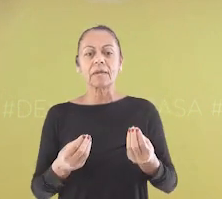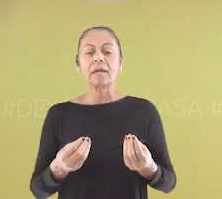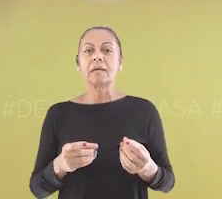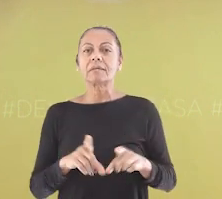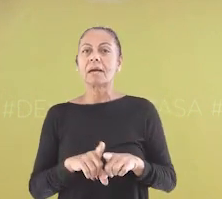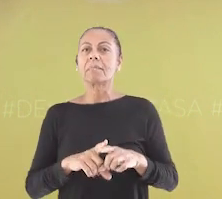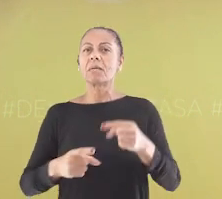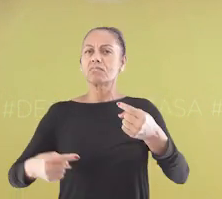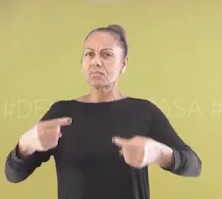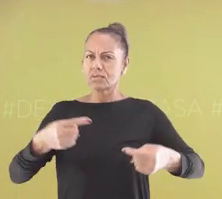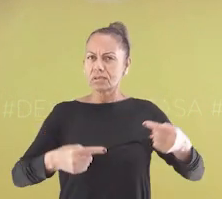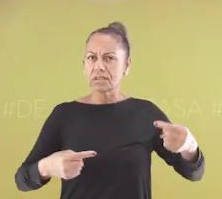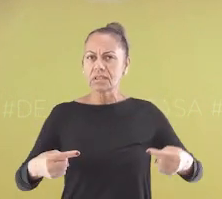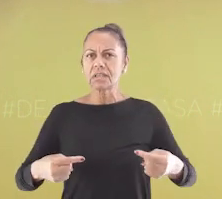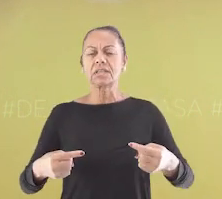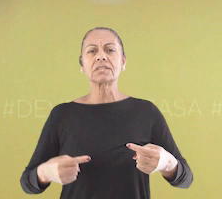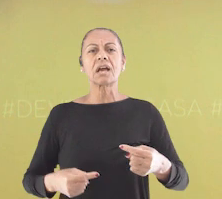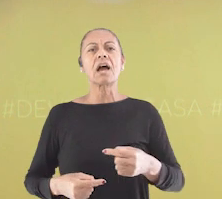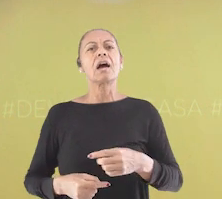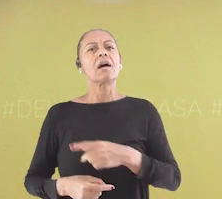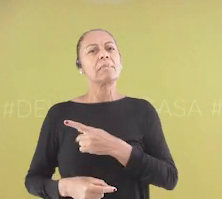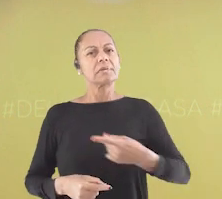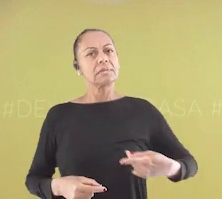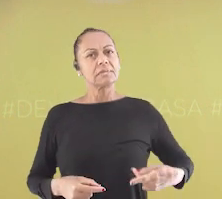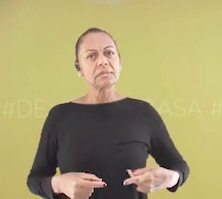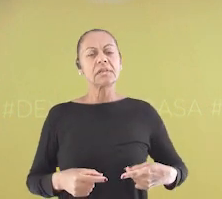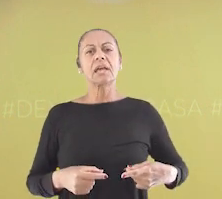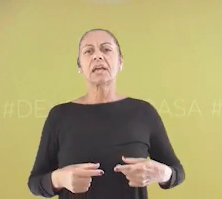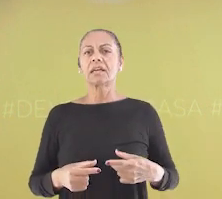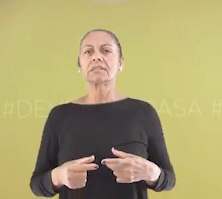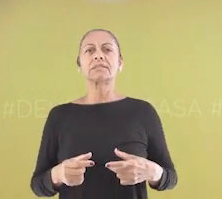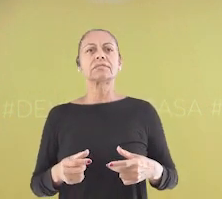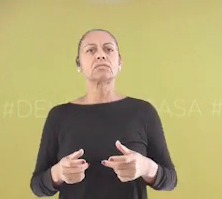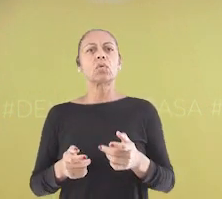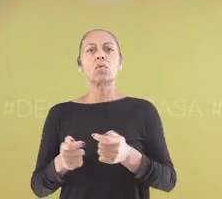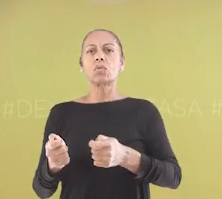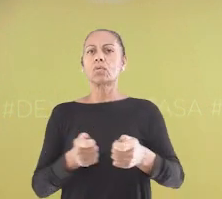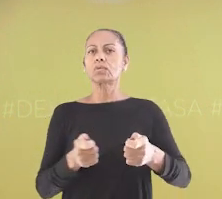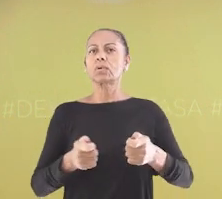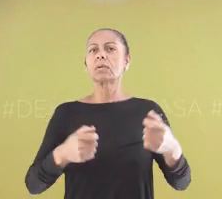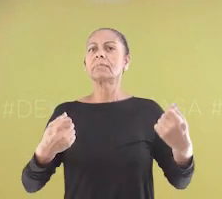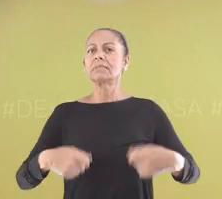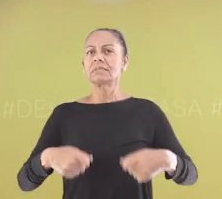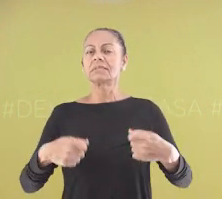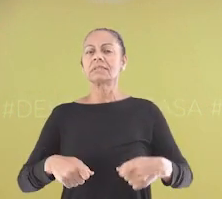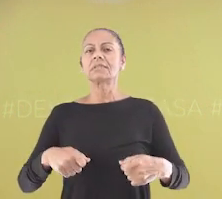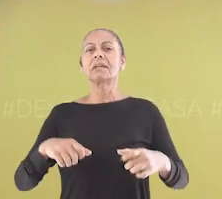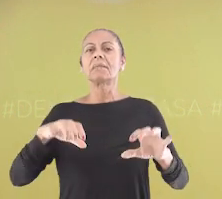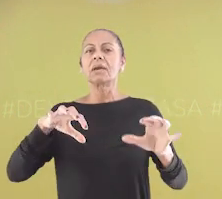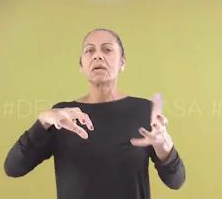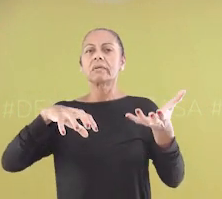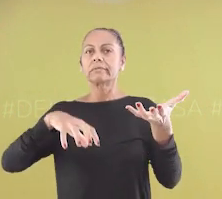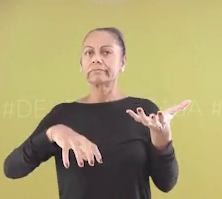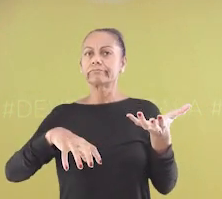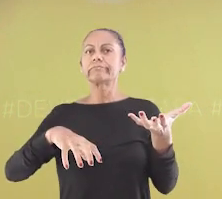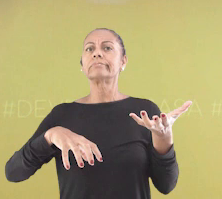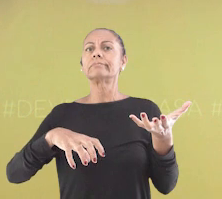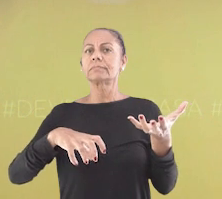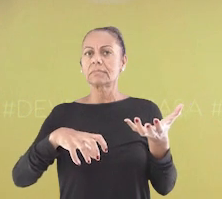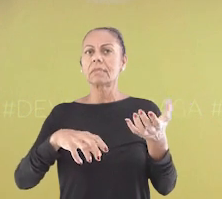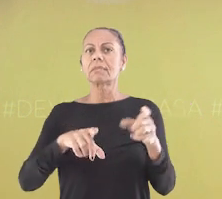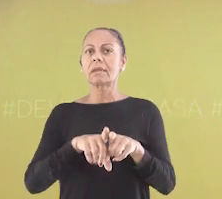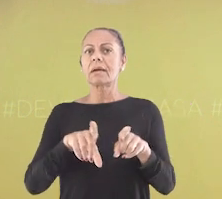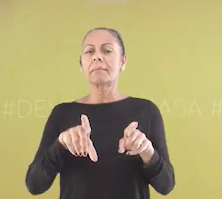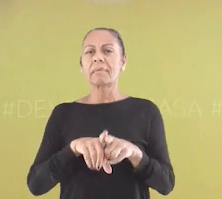é a falta de uma política ambiental do governo federal, que deixou de investir em ações de fiscalização e controle. E também o